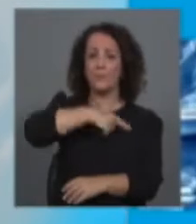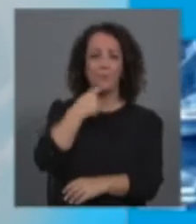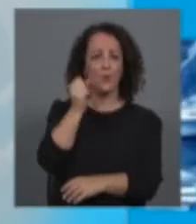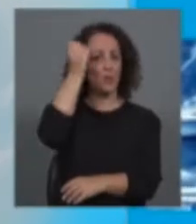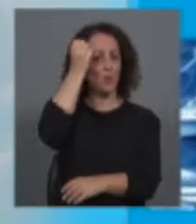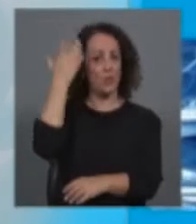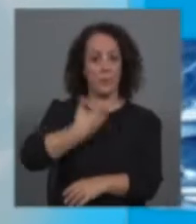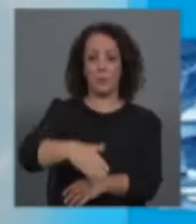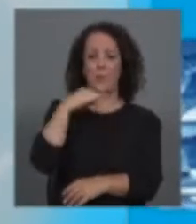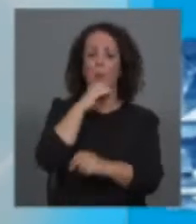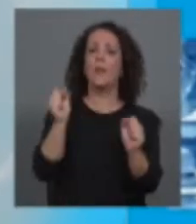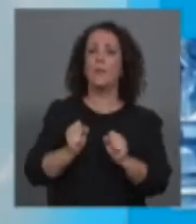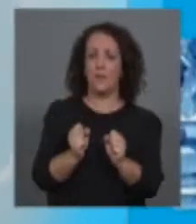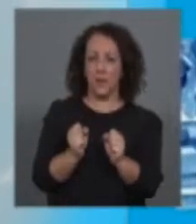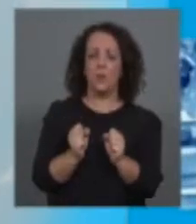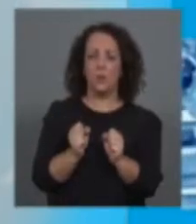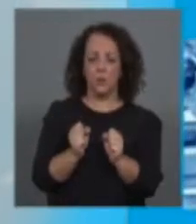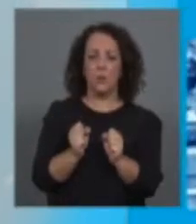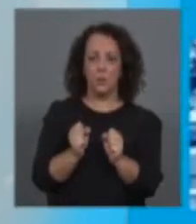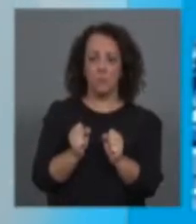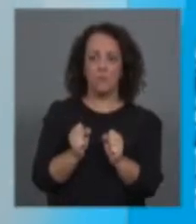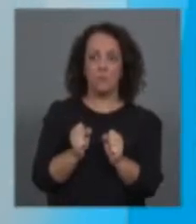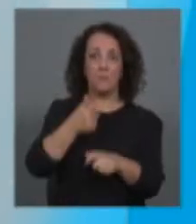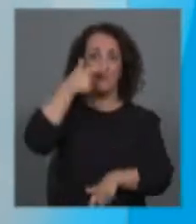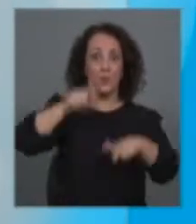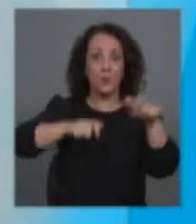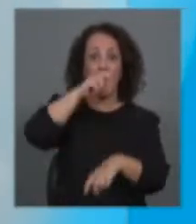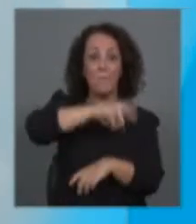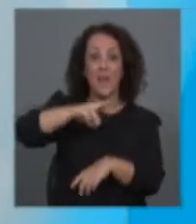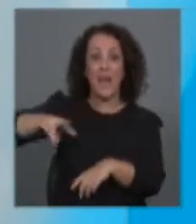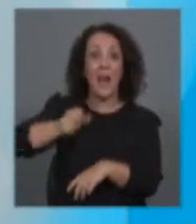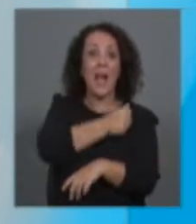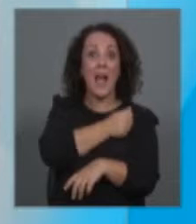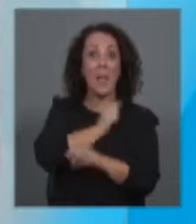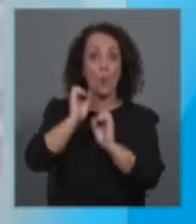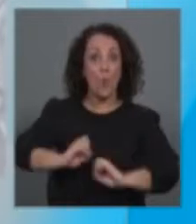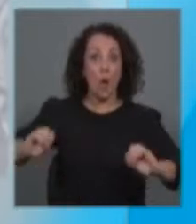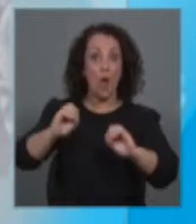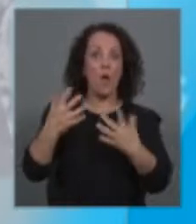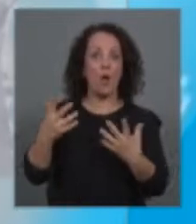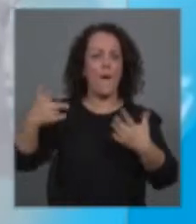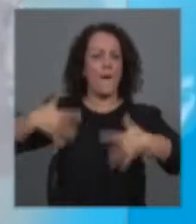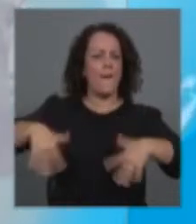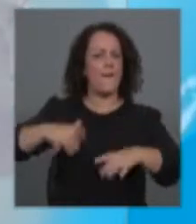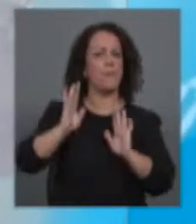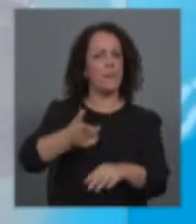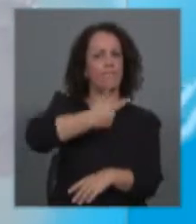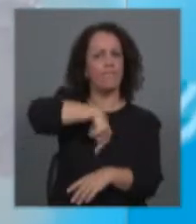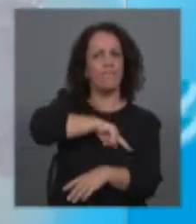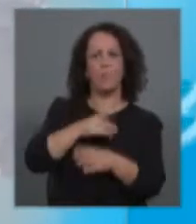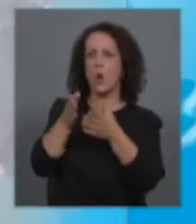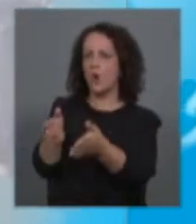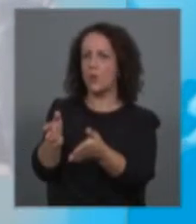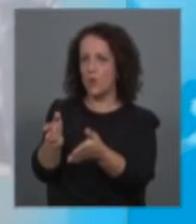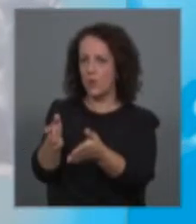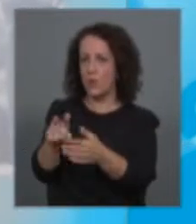chegar ao inverno. Estes milhares de pessoas que ficaram sem casa estão neste momento a necessitar da nossa ajuda e é de facto uma